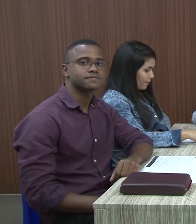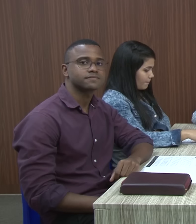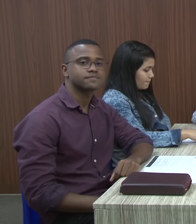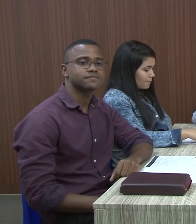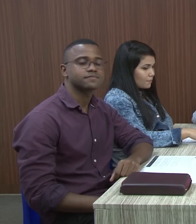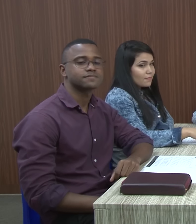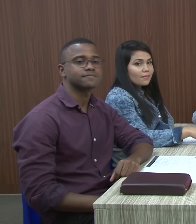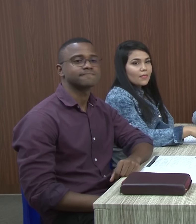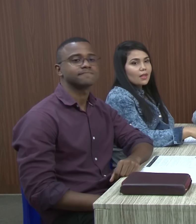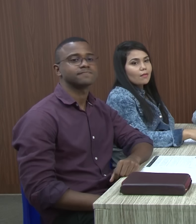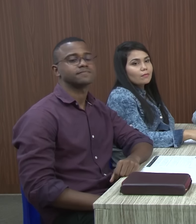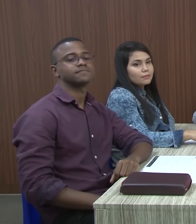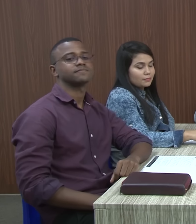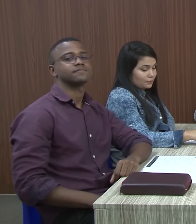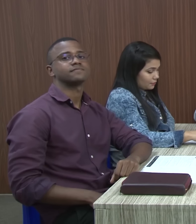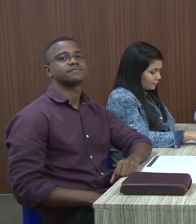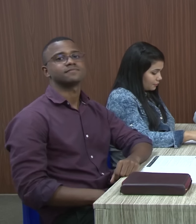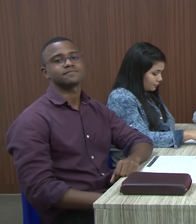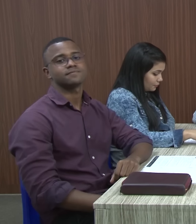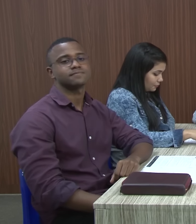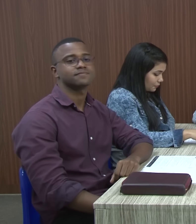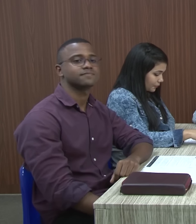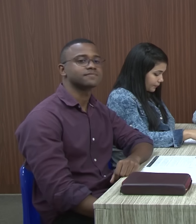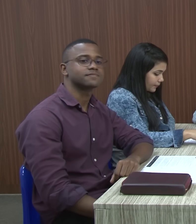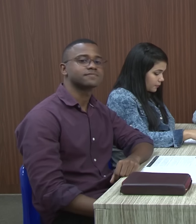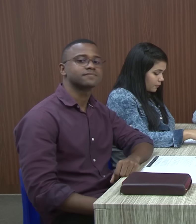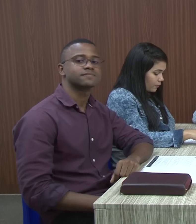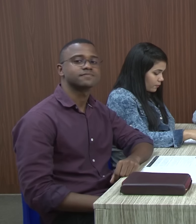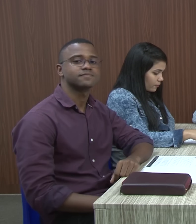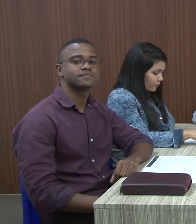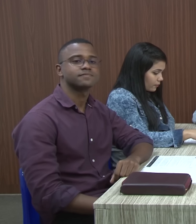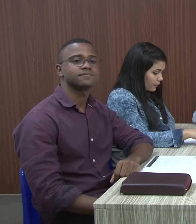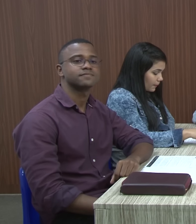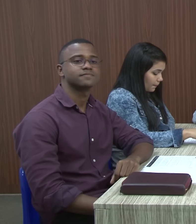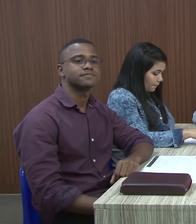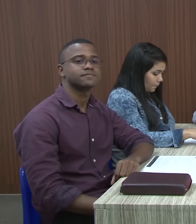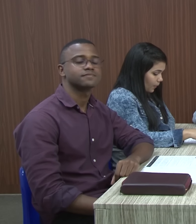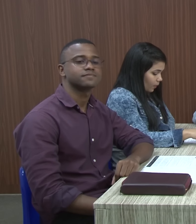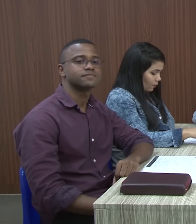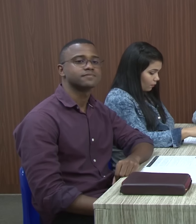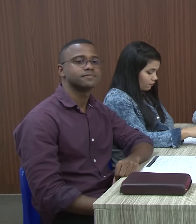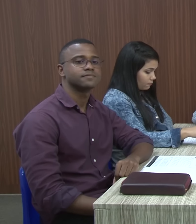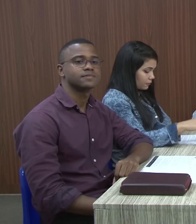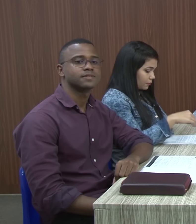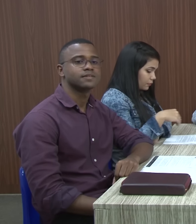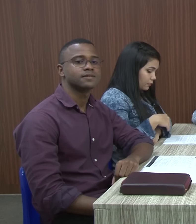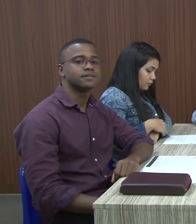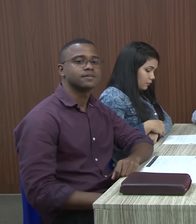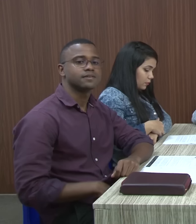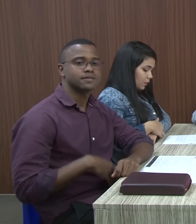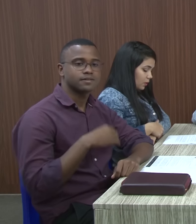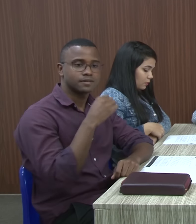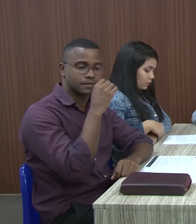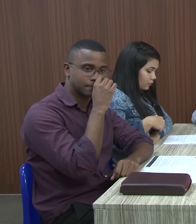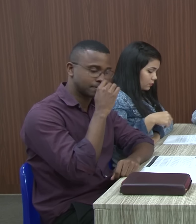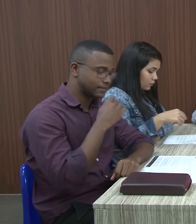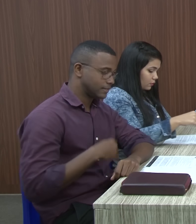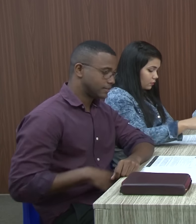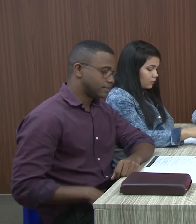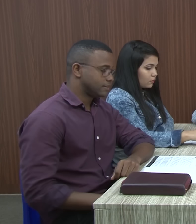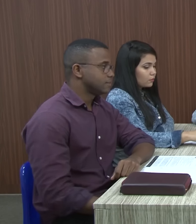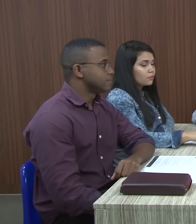abraço para você, para toda a sua casa e para os irmãos de Belo Horizonte. Amém? Vamos então agora ao comentário da mesa. Se não me engano,